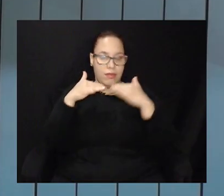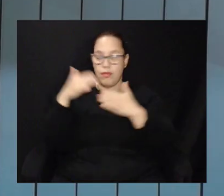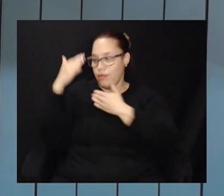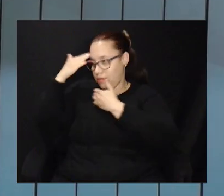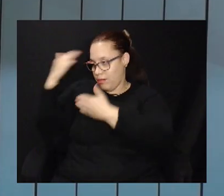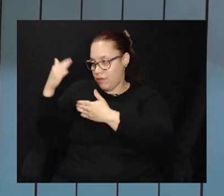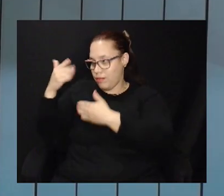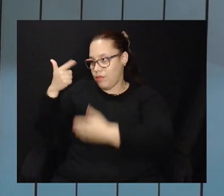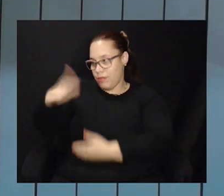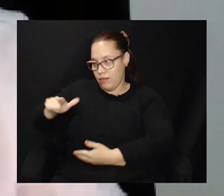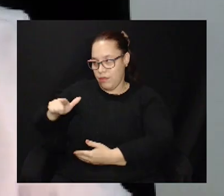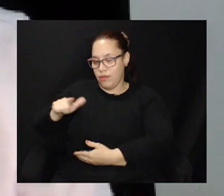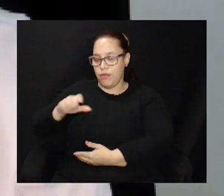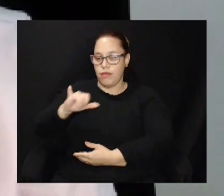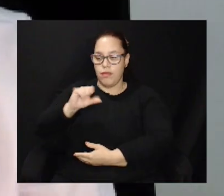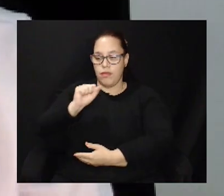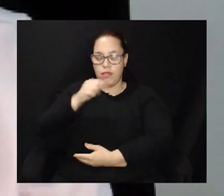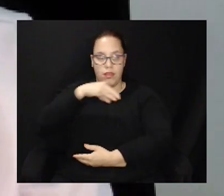vez, Yasmin.